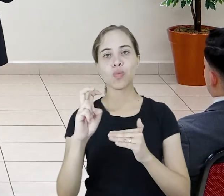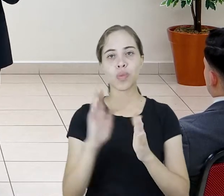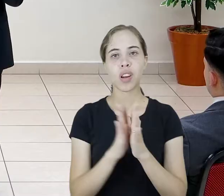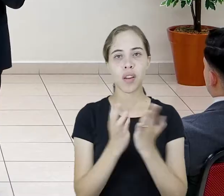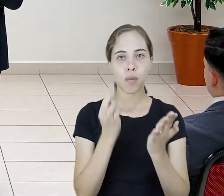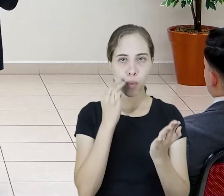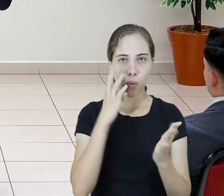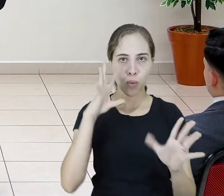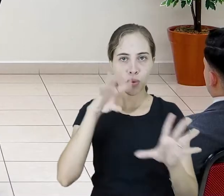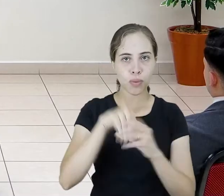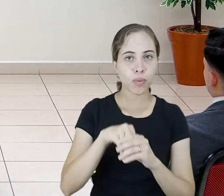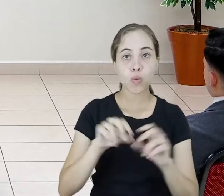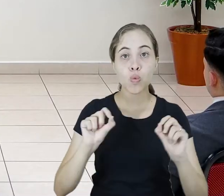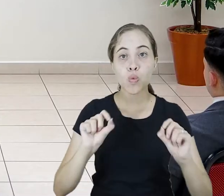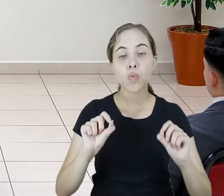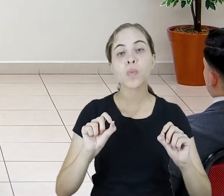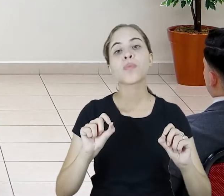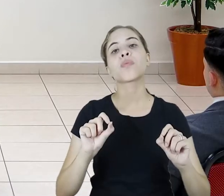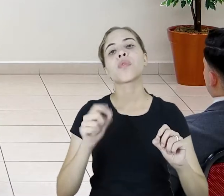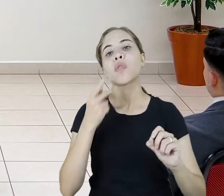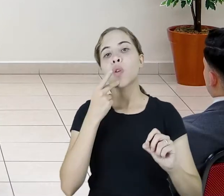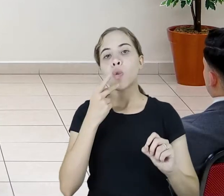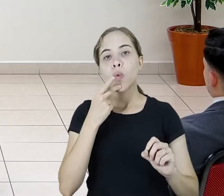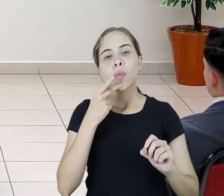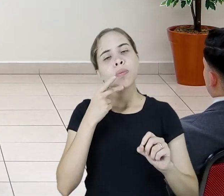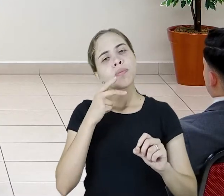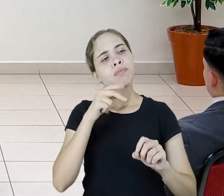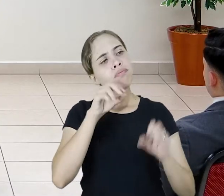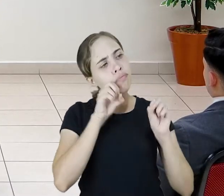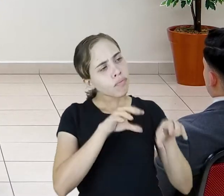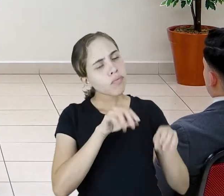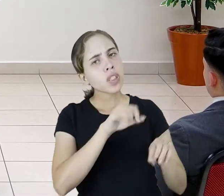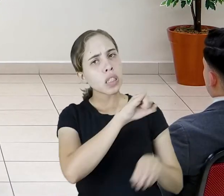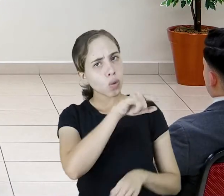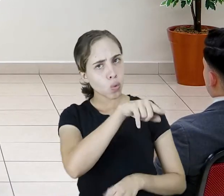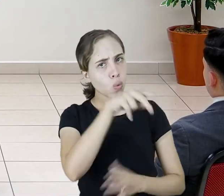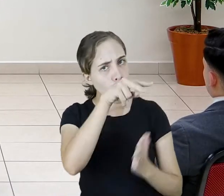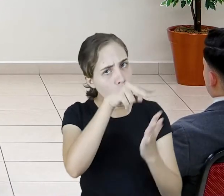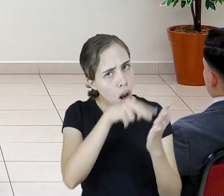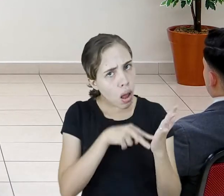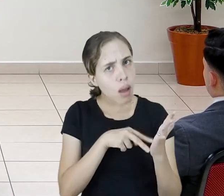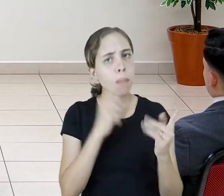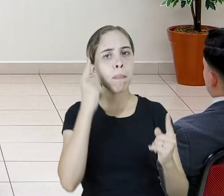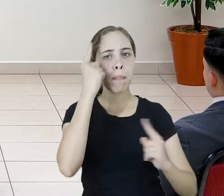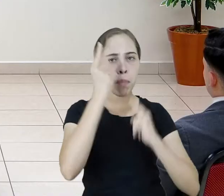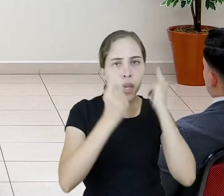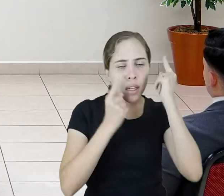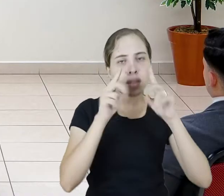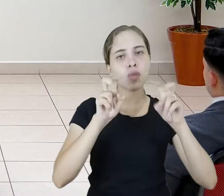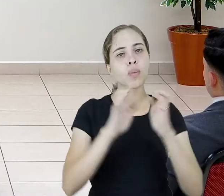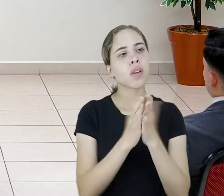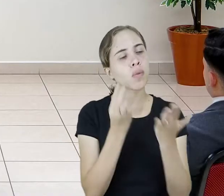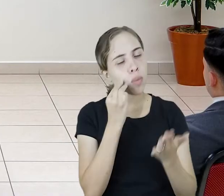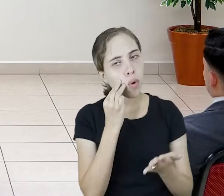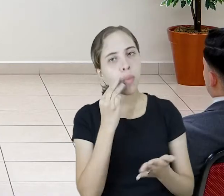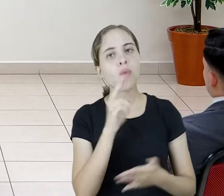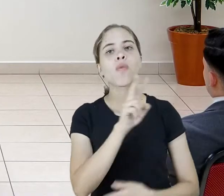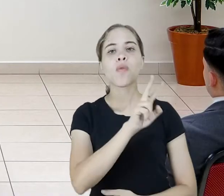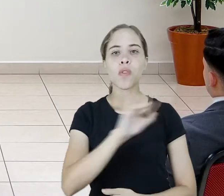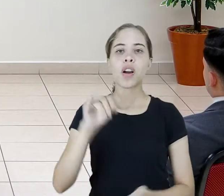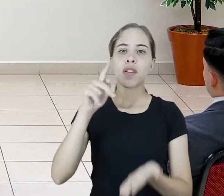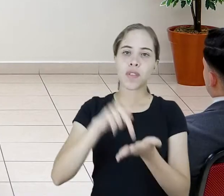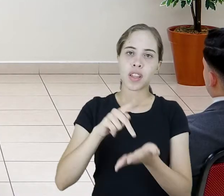ensinaram com muita ênfase de que se eu lesse, ponderasse, orasse sobre o Livro de Mórmon, eu teria a